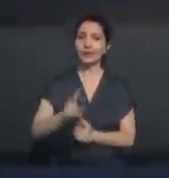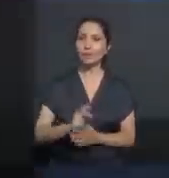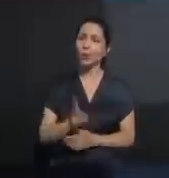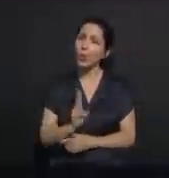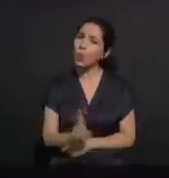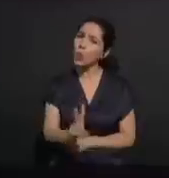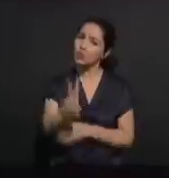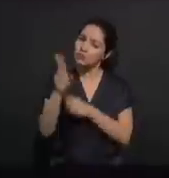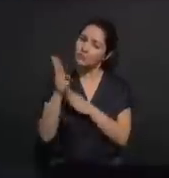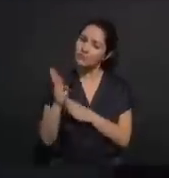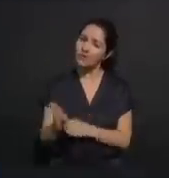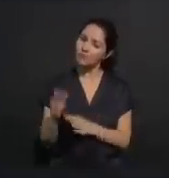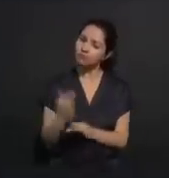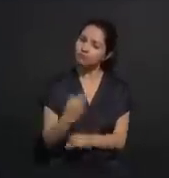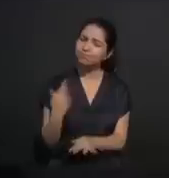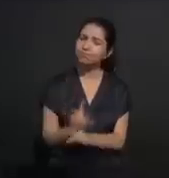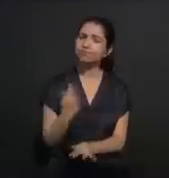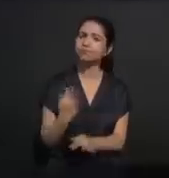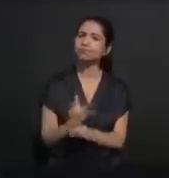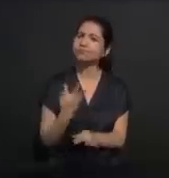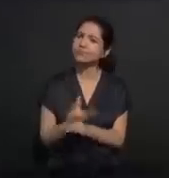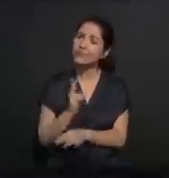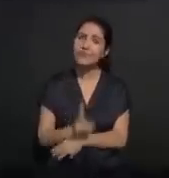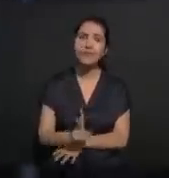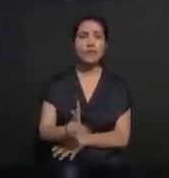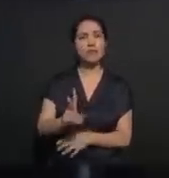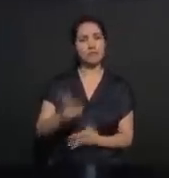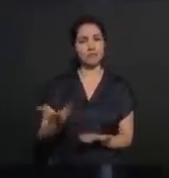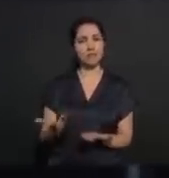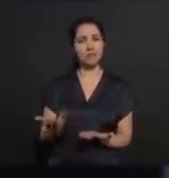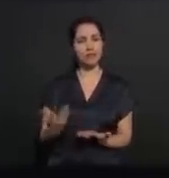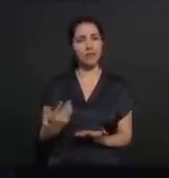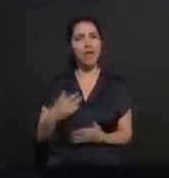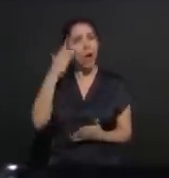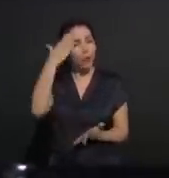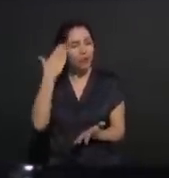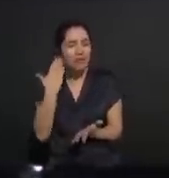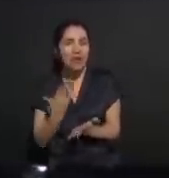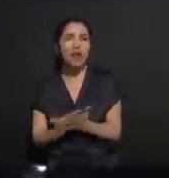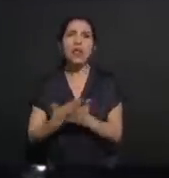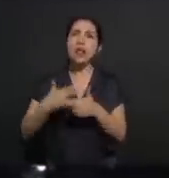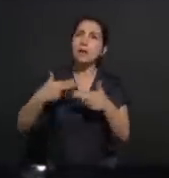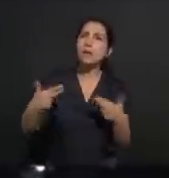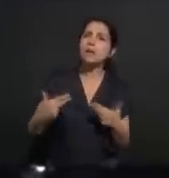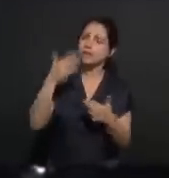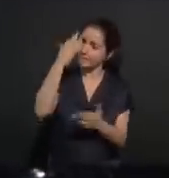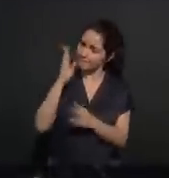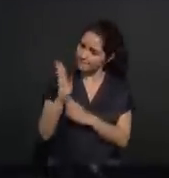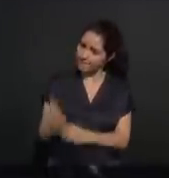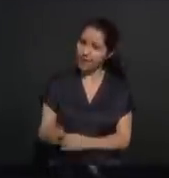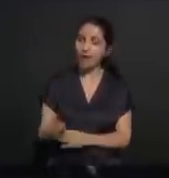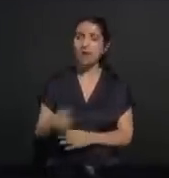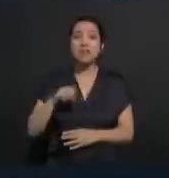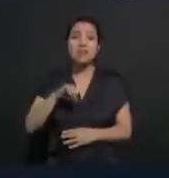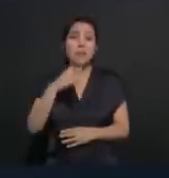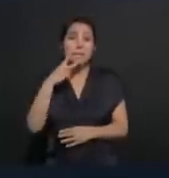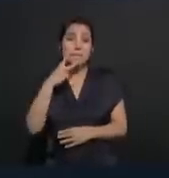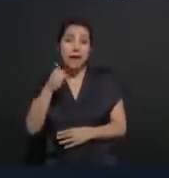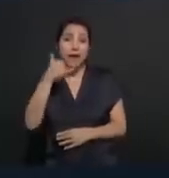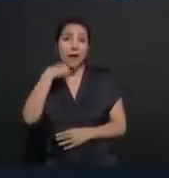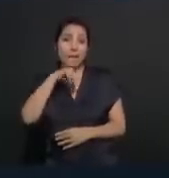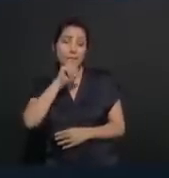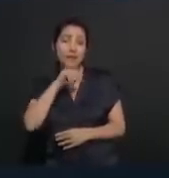Continua fiel. Continua fiel a tudo que você crê. Continua fiel ao seu pai e sua mãe. Seu pai é um cachaceiro, sua mãe é